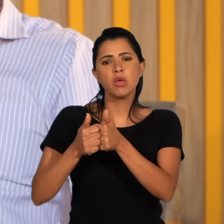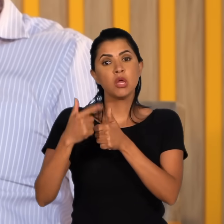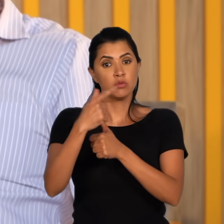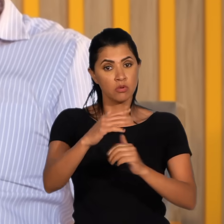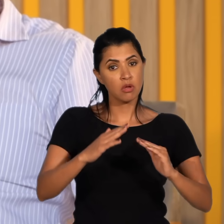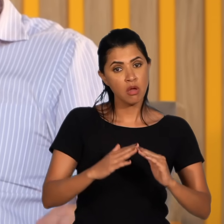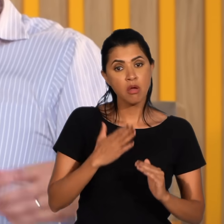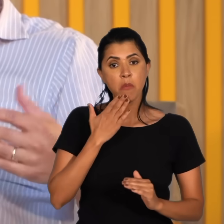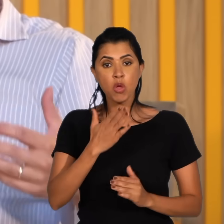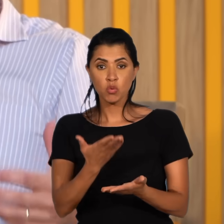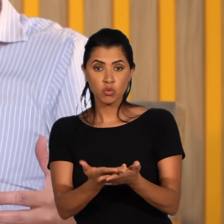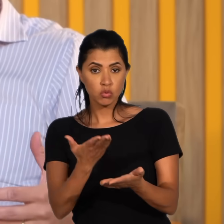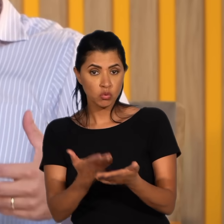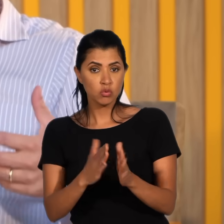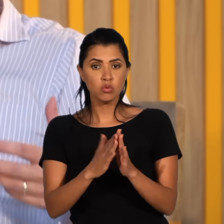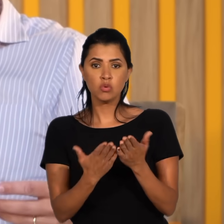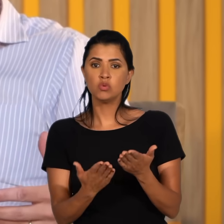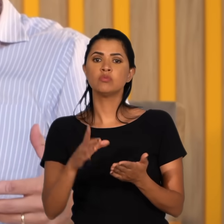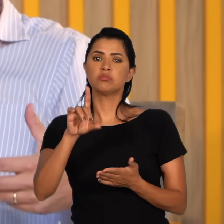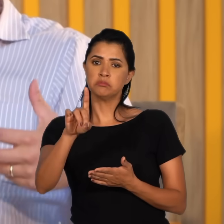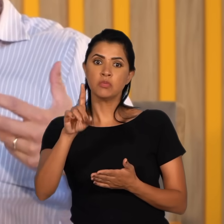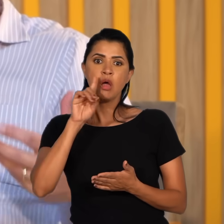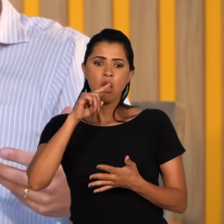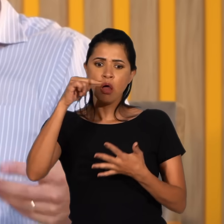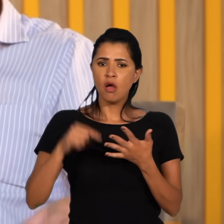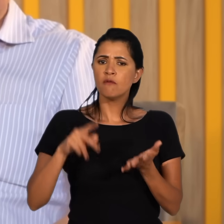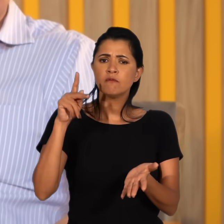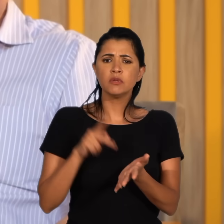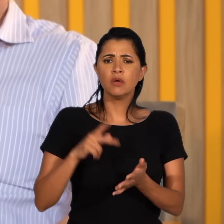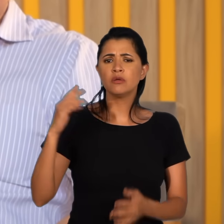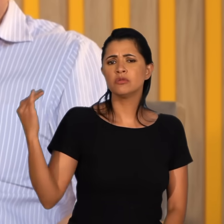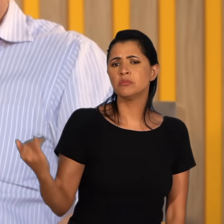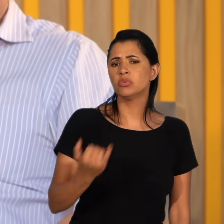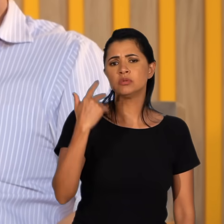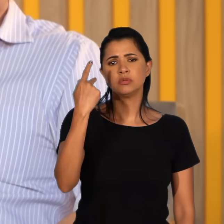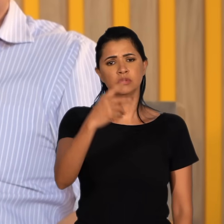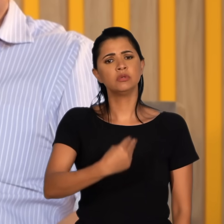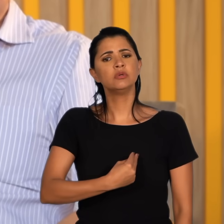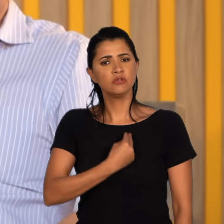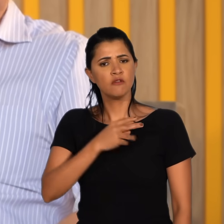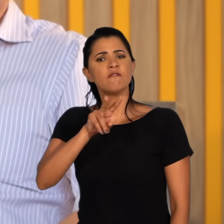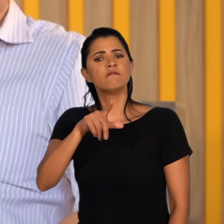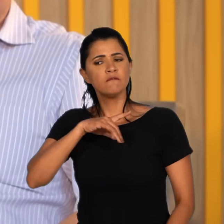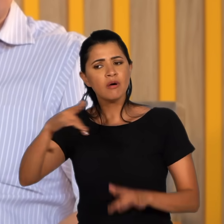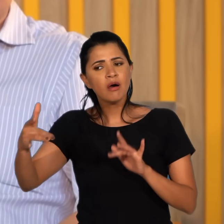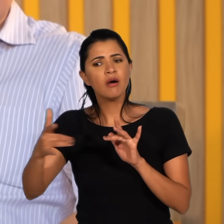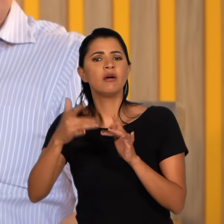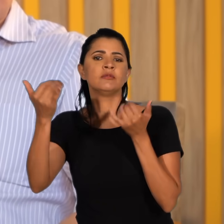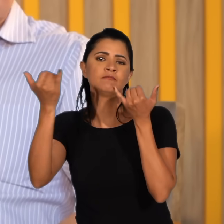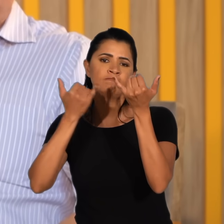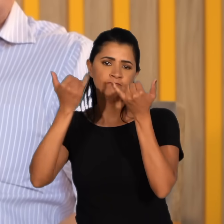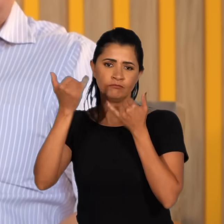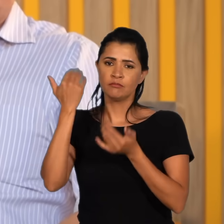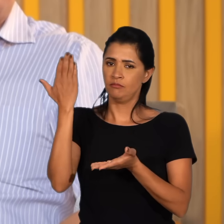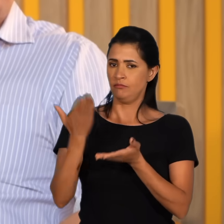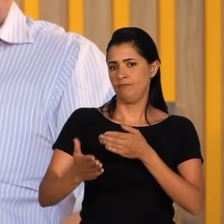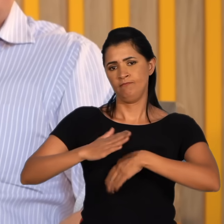bíblico você vai ver quantas verdades importantes e salvadoras para sua vida eh você vai entrar em contato então